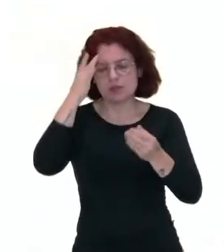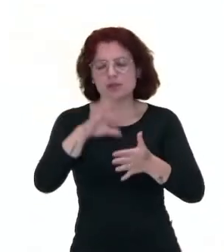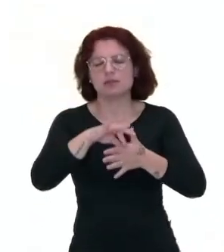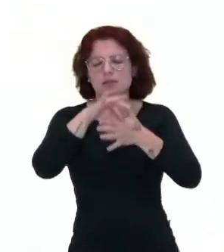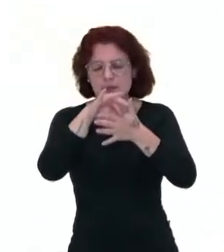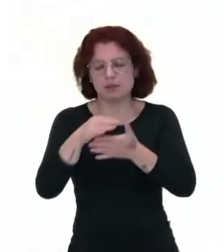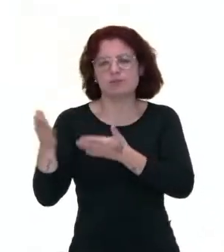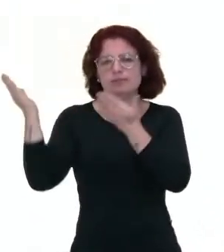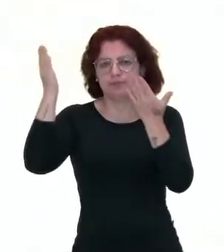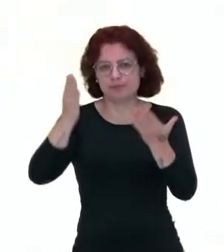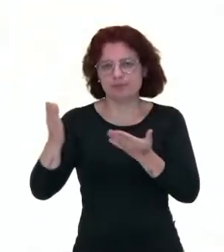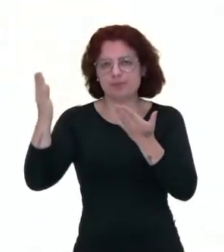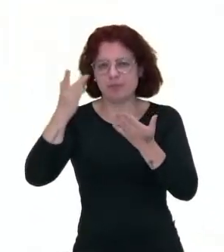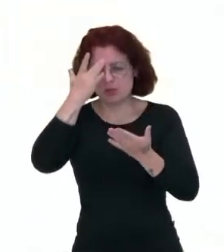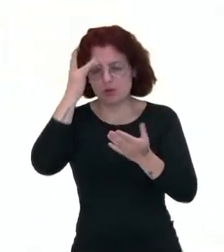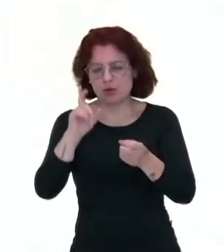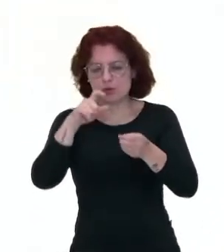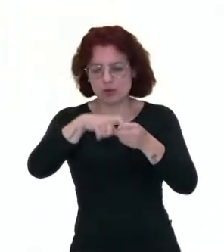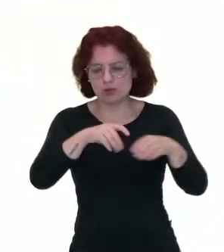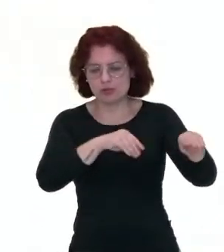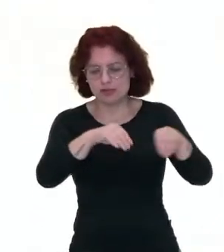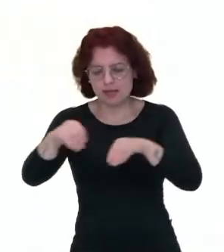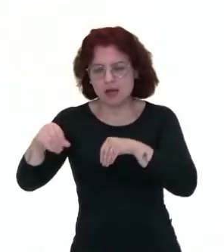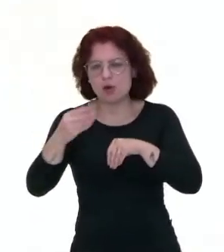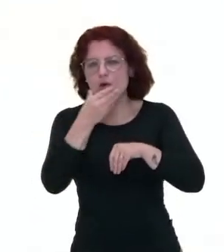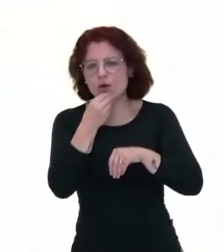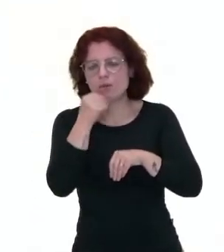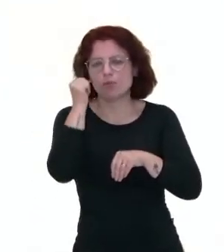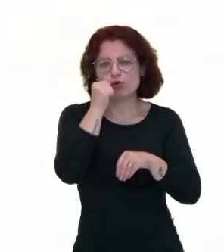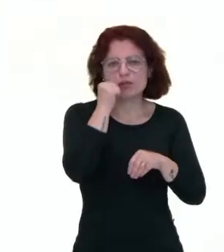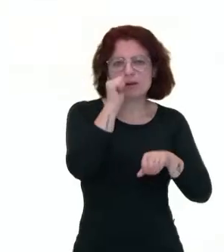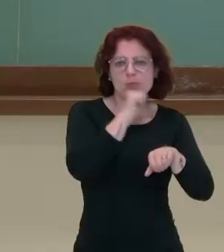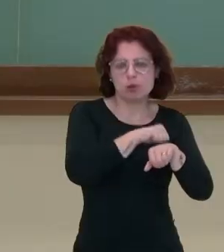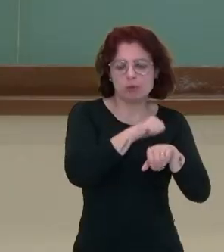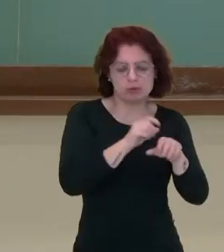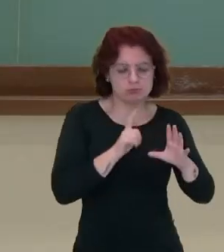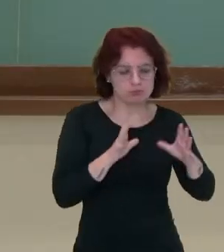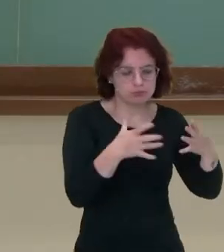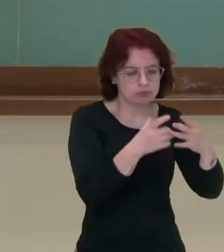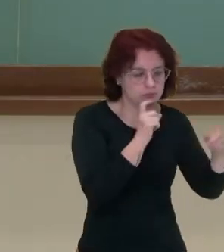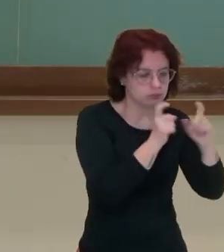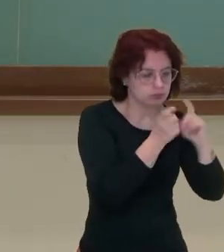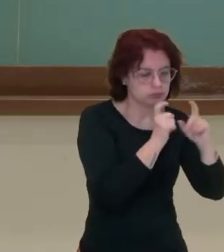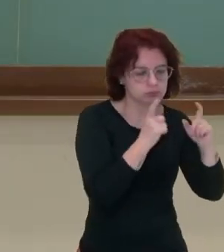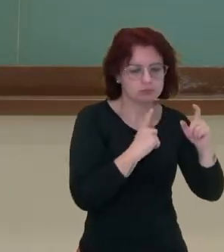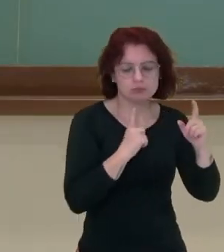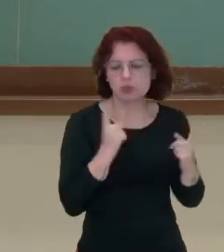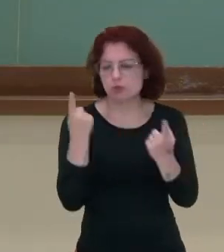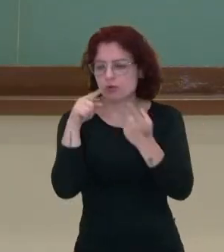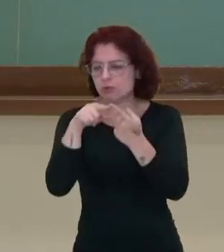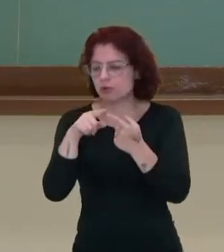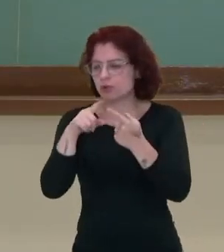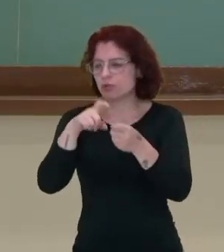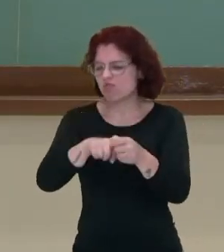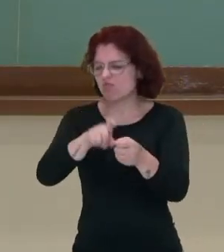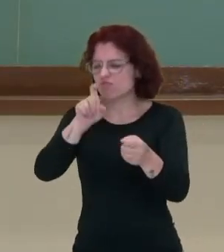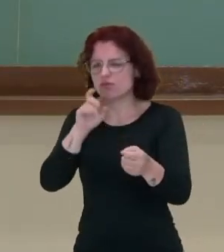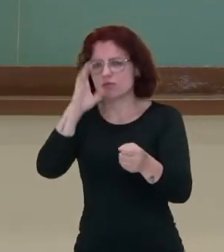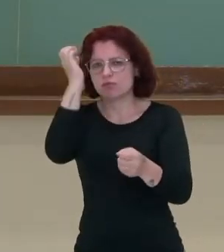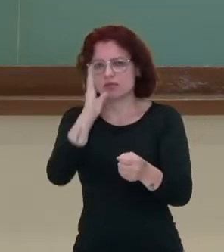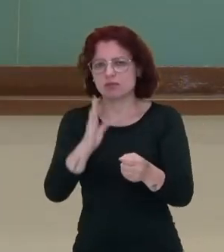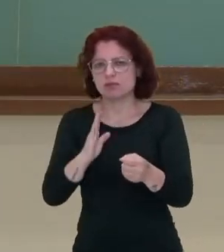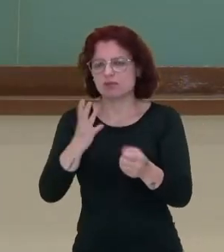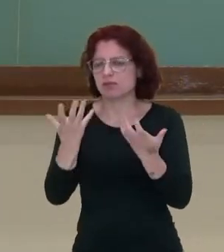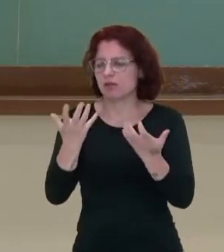os grandes proprietários de terra como homens e mulheres pobres que se reúnem no objetivo de proclamar